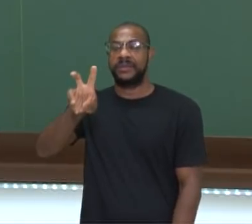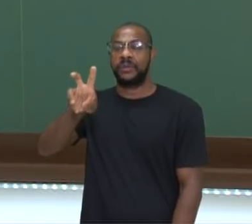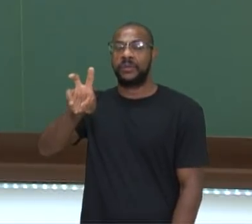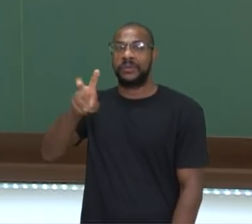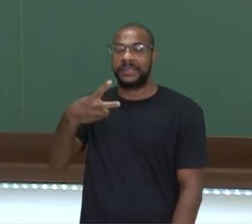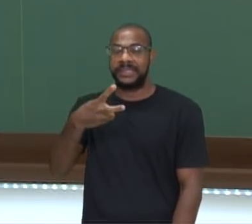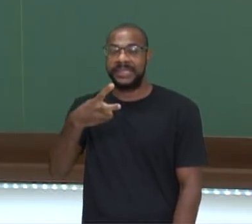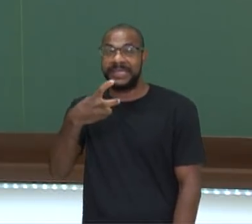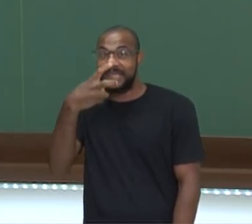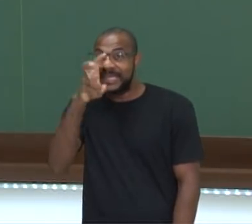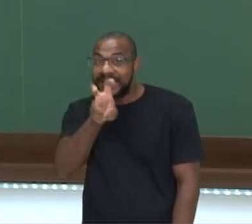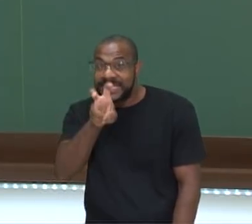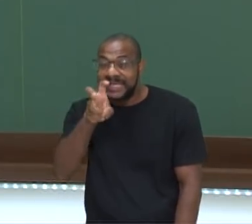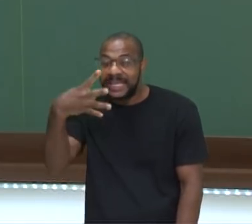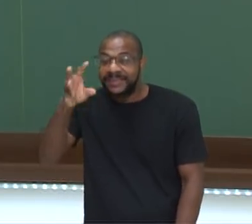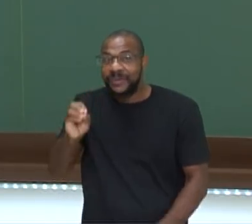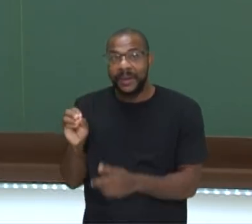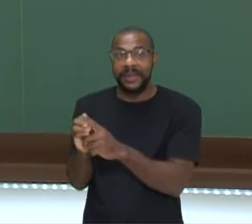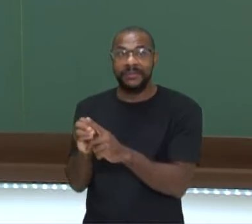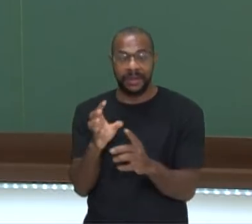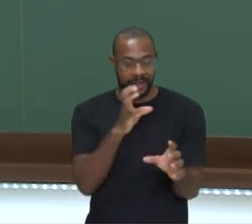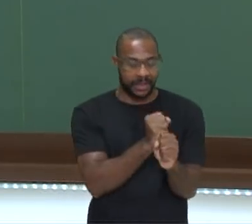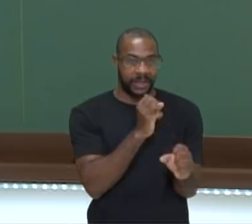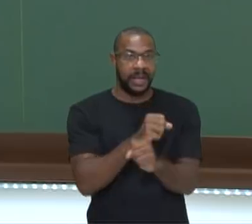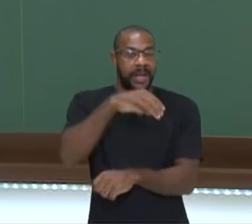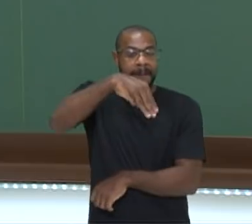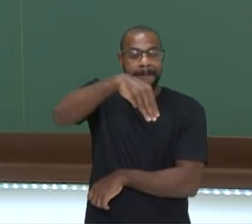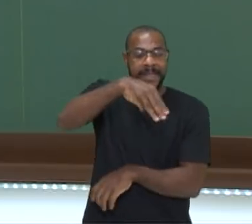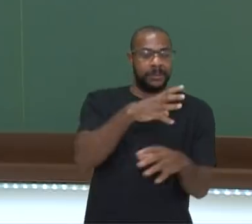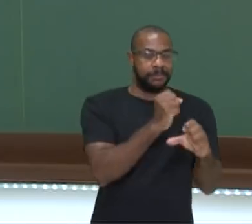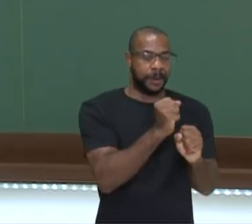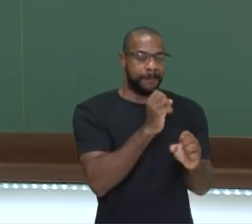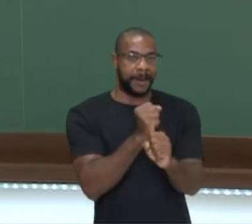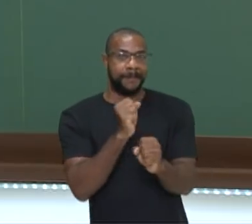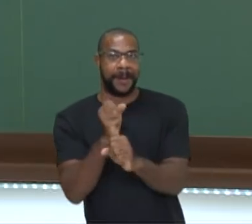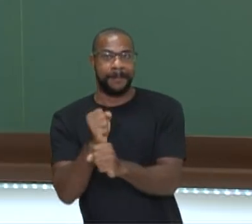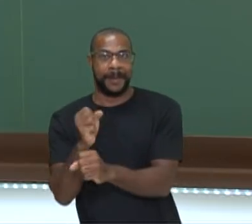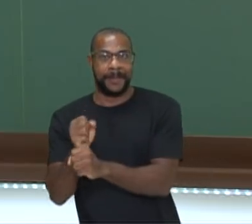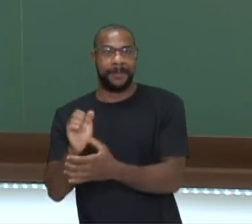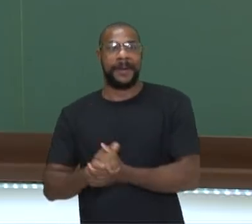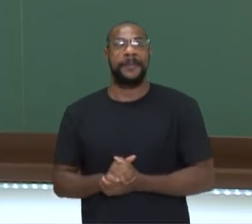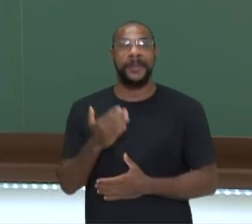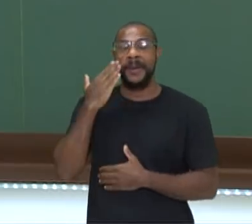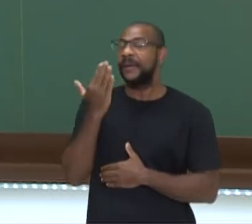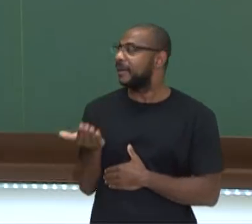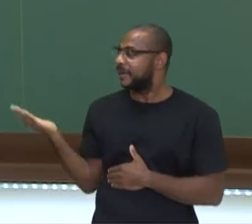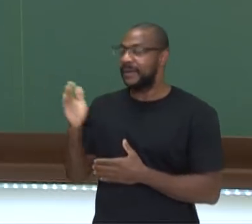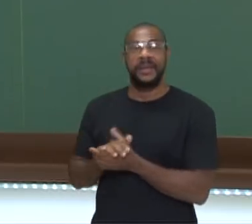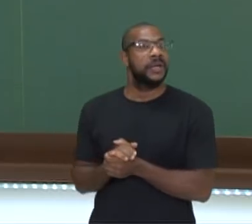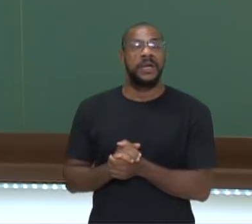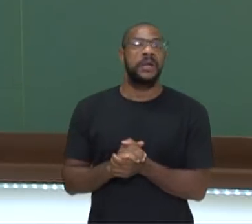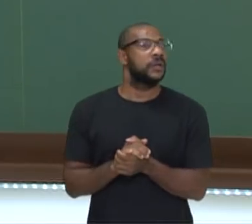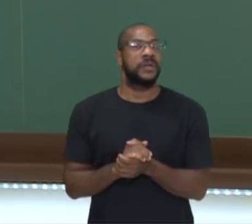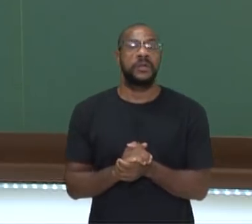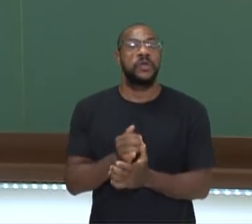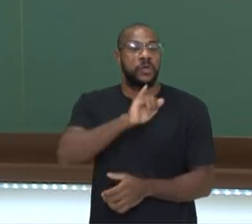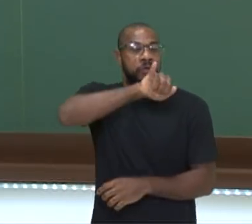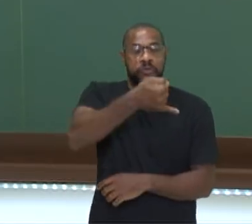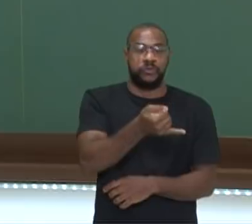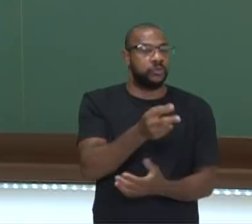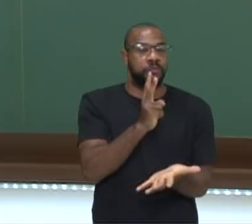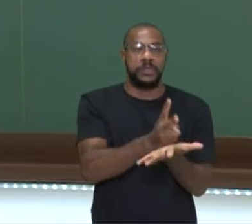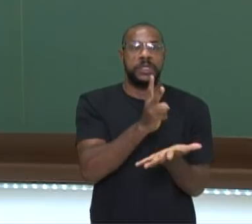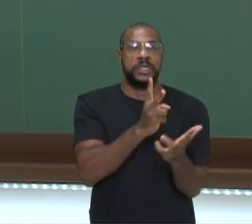foi acumulando os montantes mês a mês. Porém, o juro é simples, o mesmo juro a cada